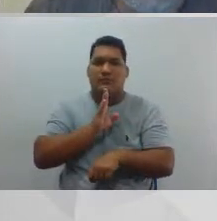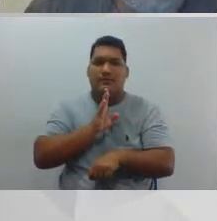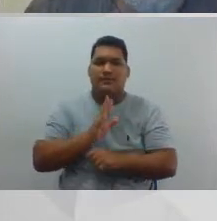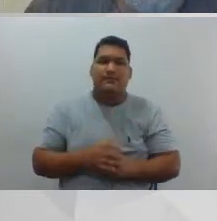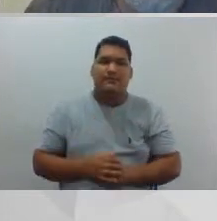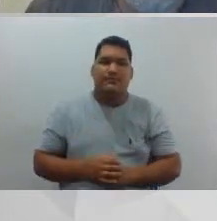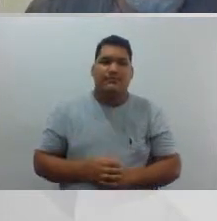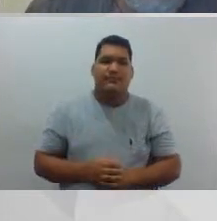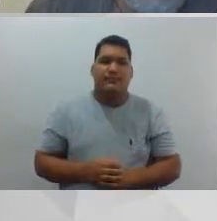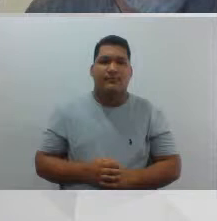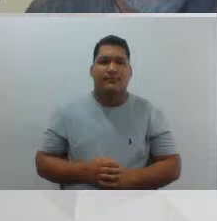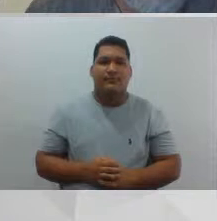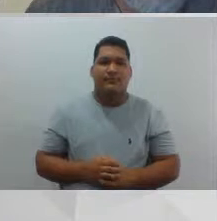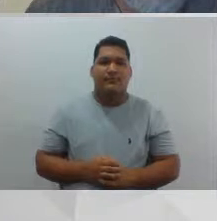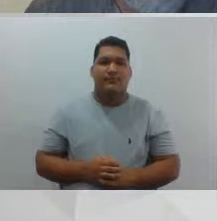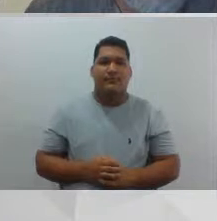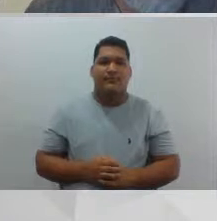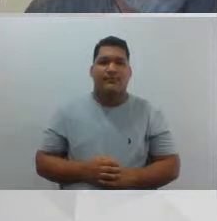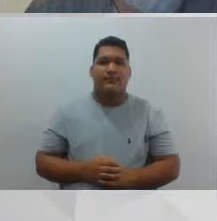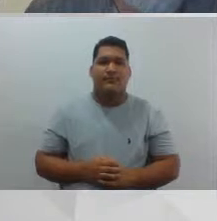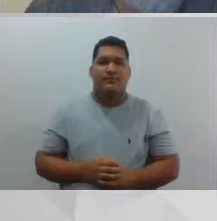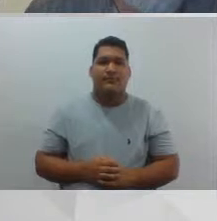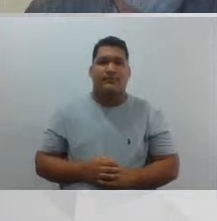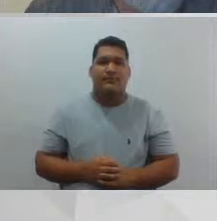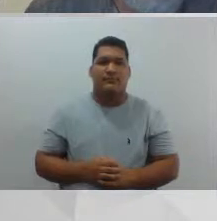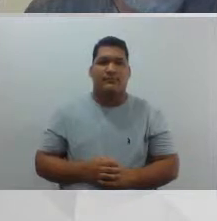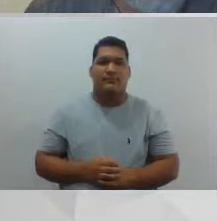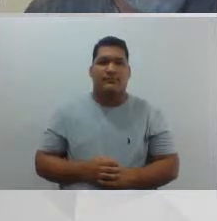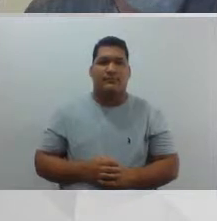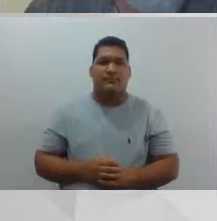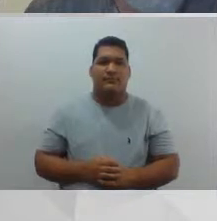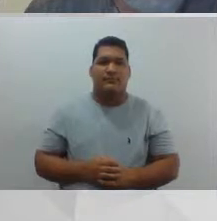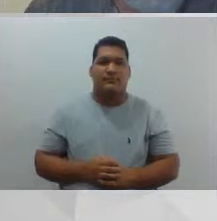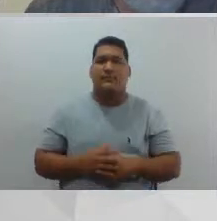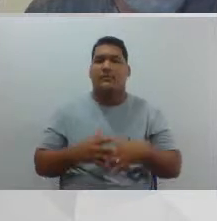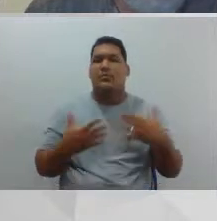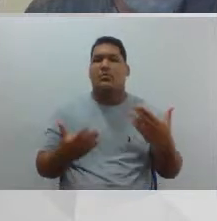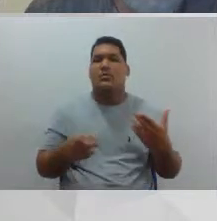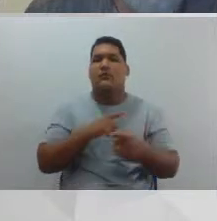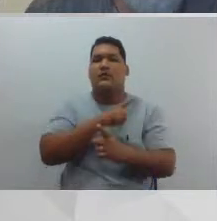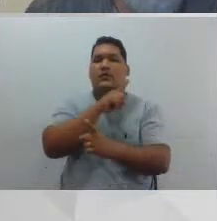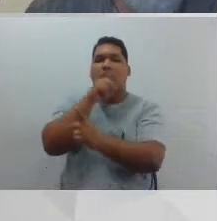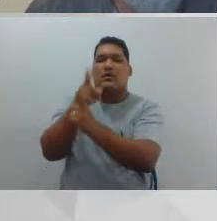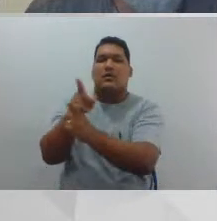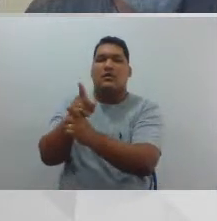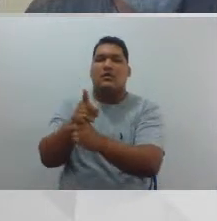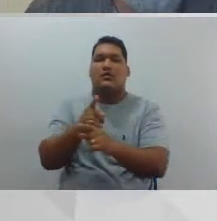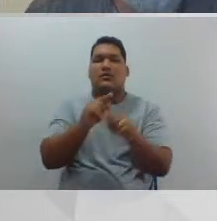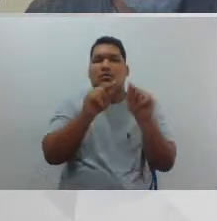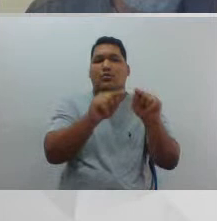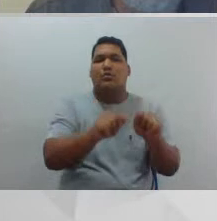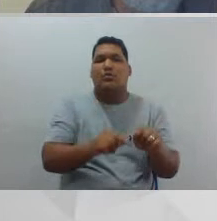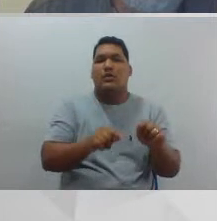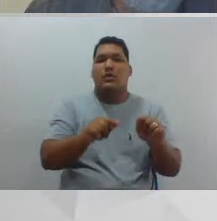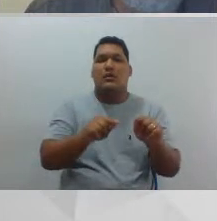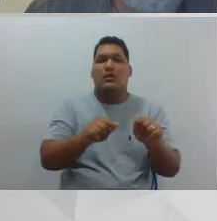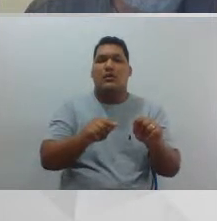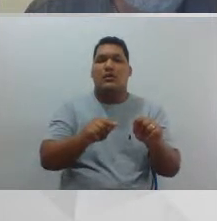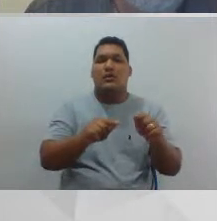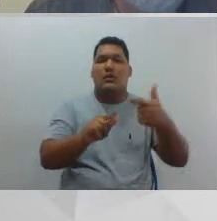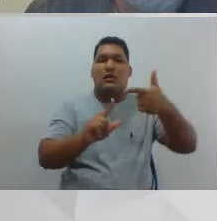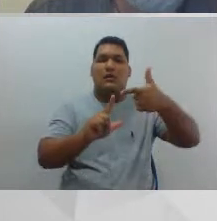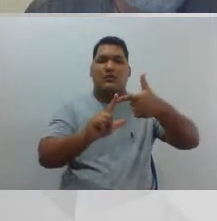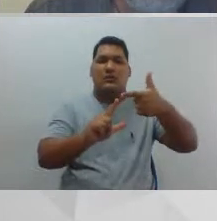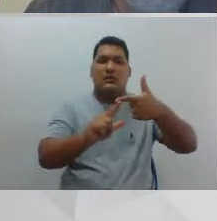eu pedir para você encontrar a raiz quadrada de 231 pi, você não